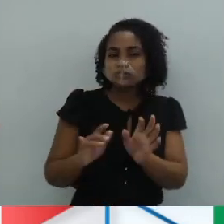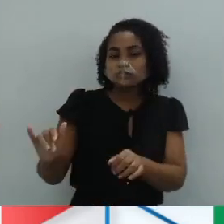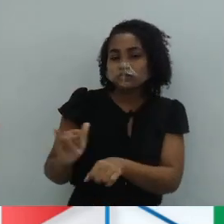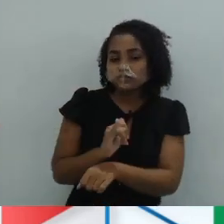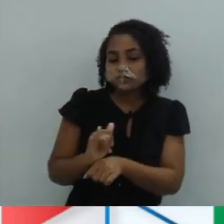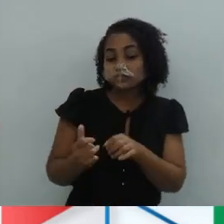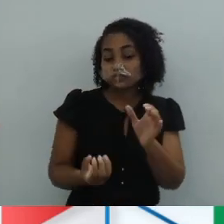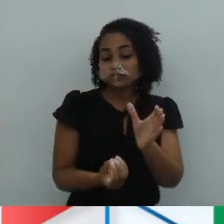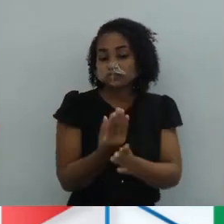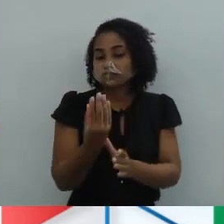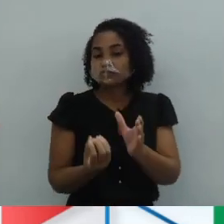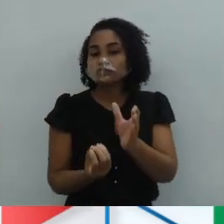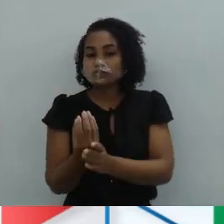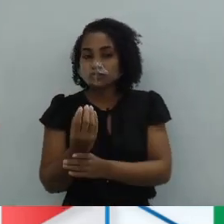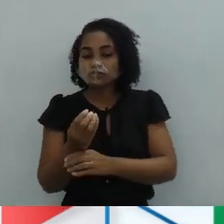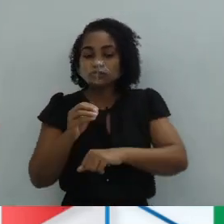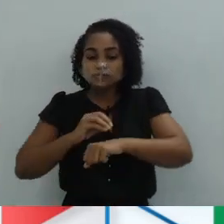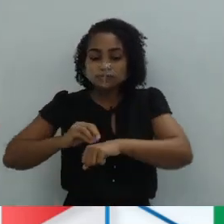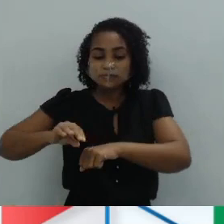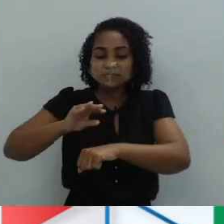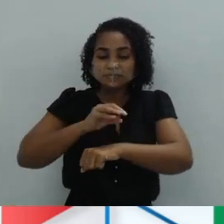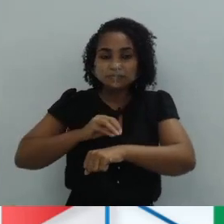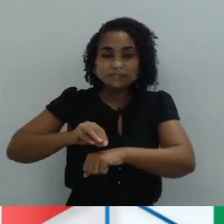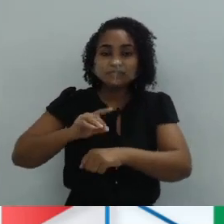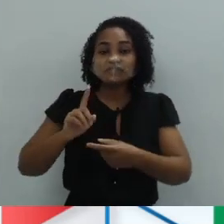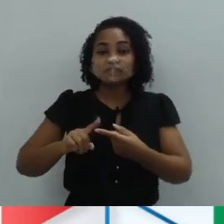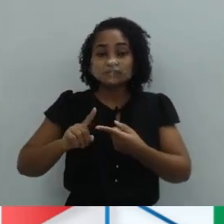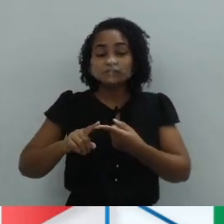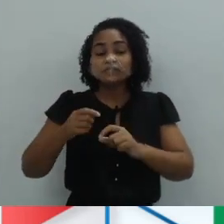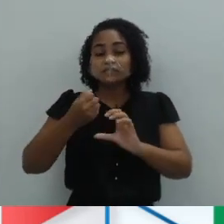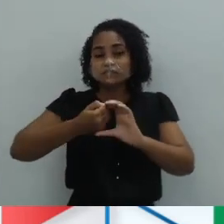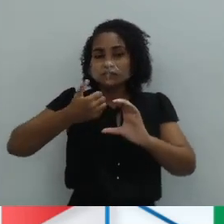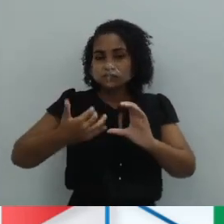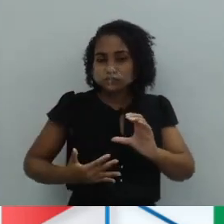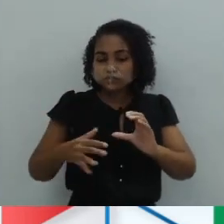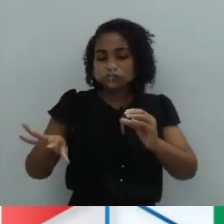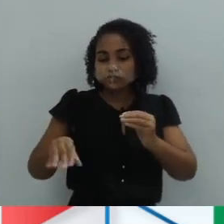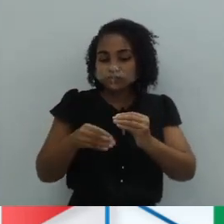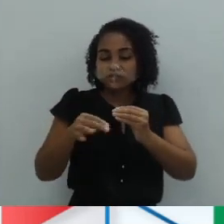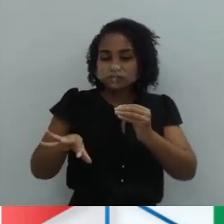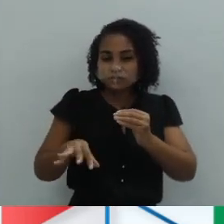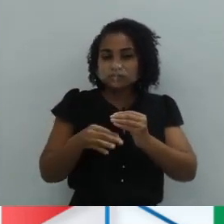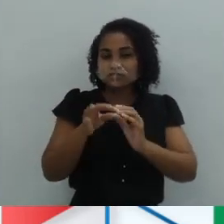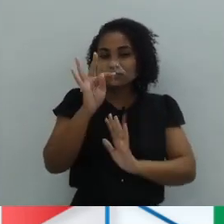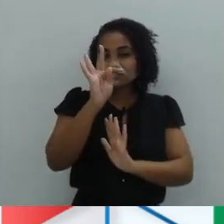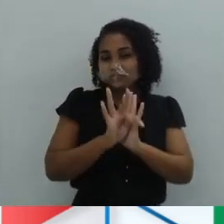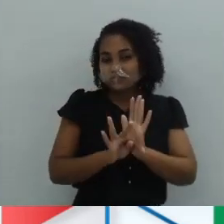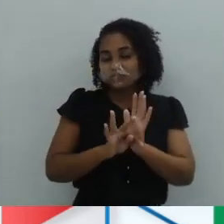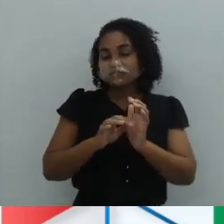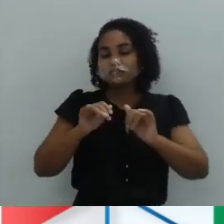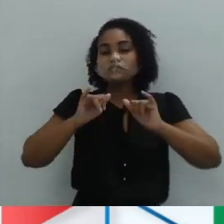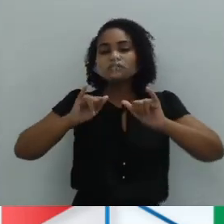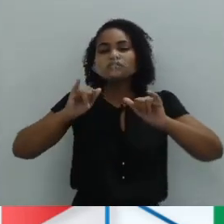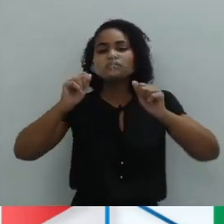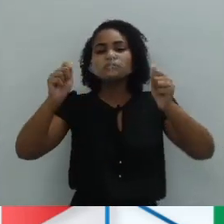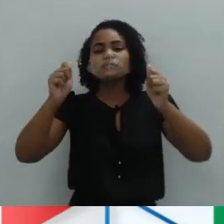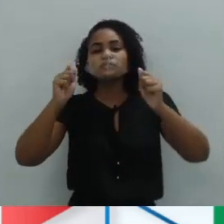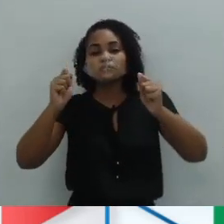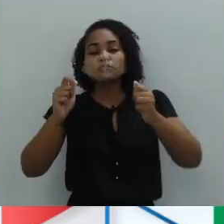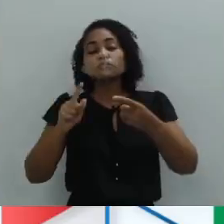de produção e circulação e as características composicionais de textos reivindicatórios